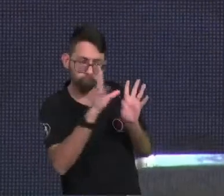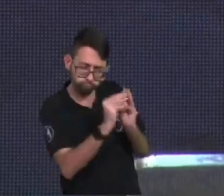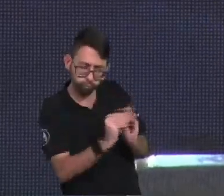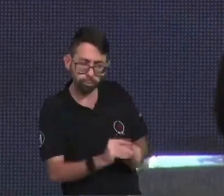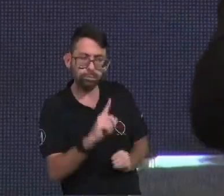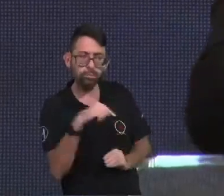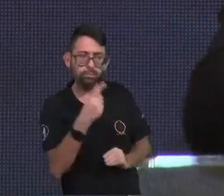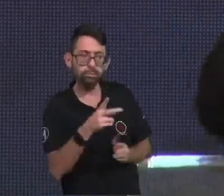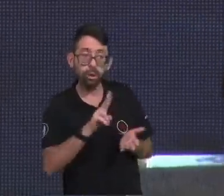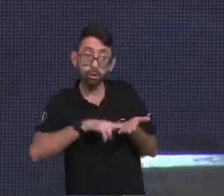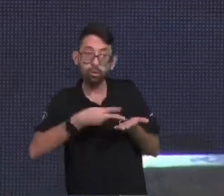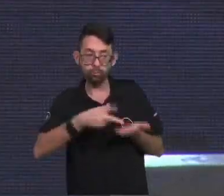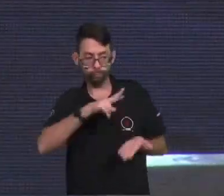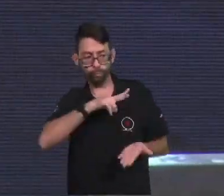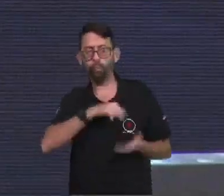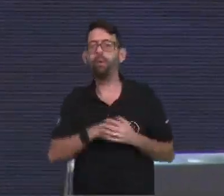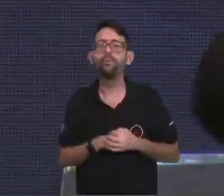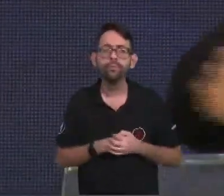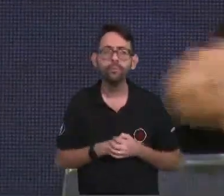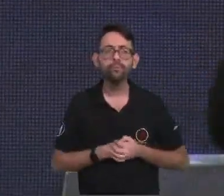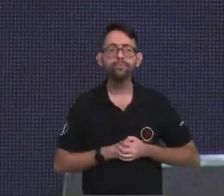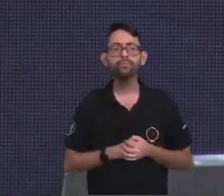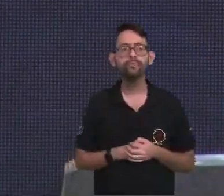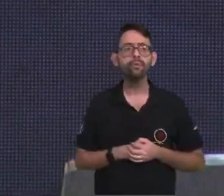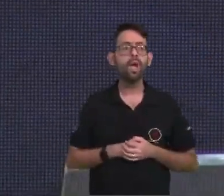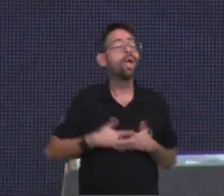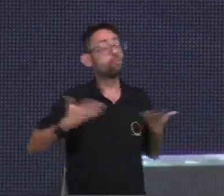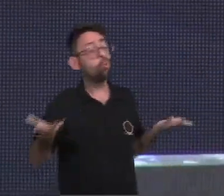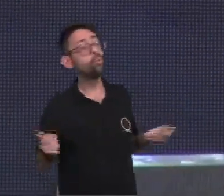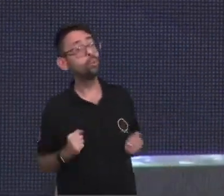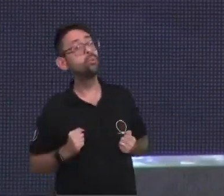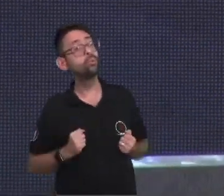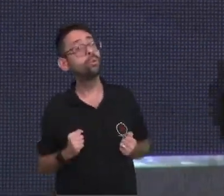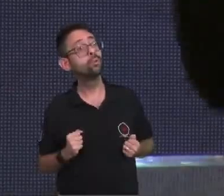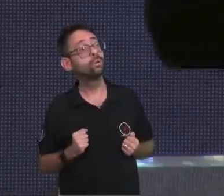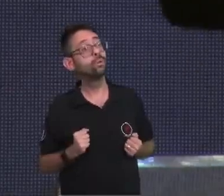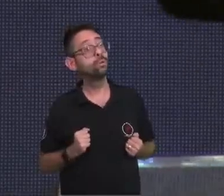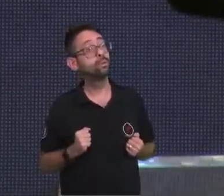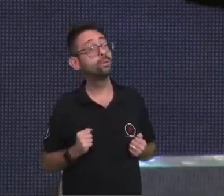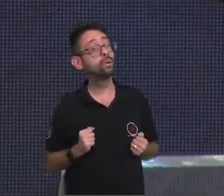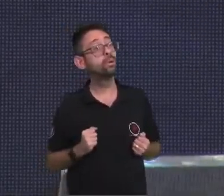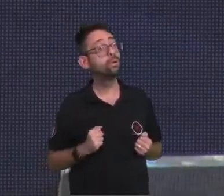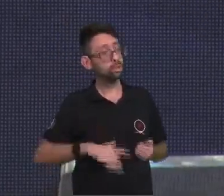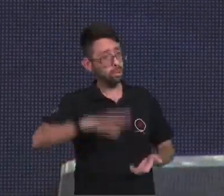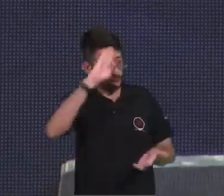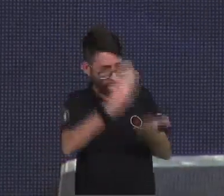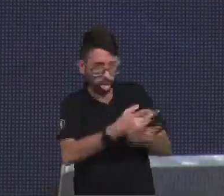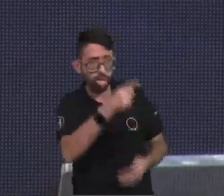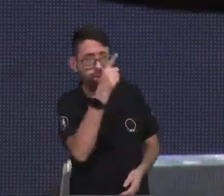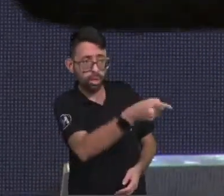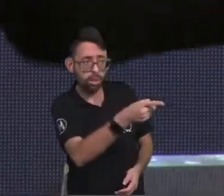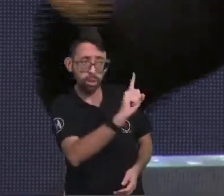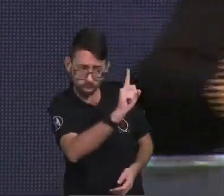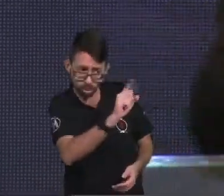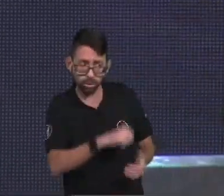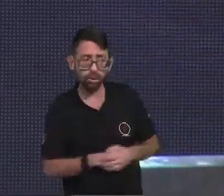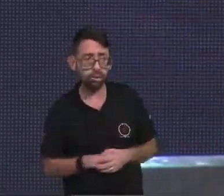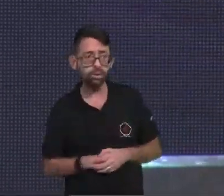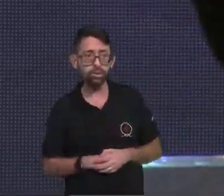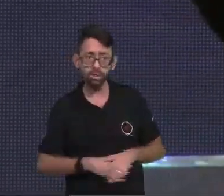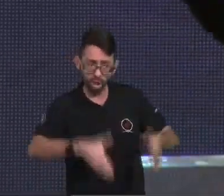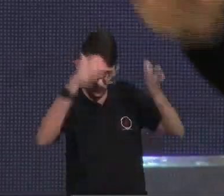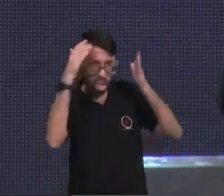tradução. O pessoal! Não acredita no Zequia, não!